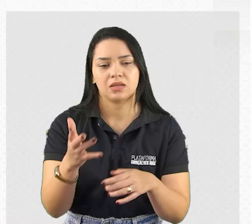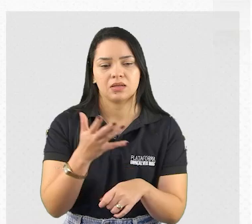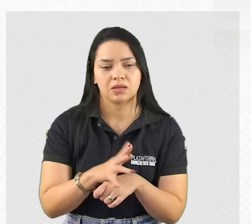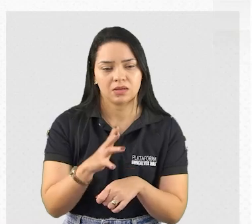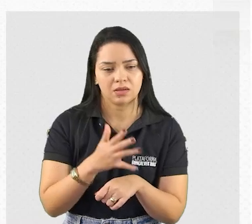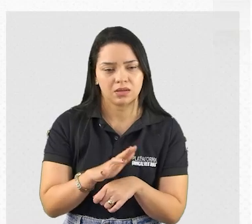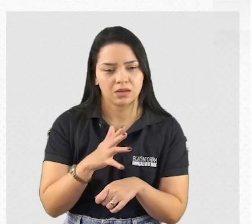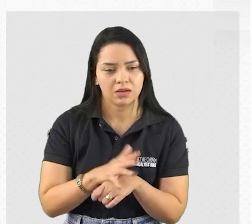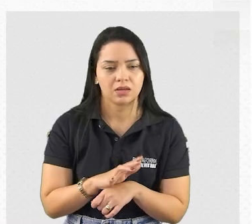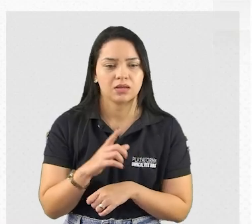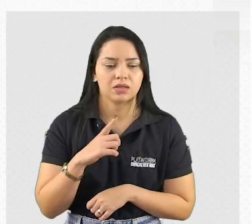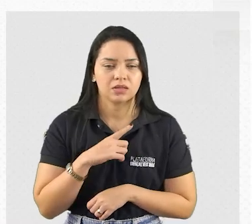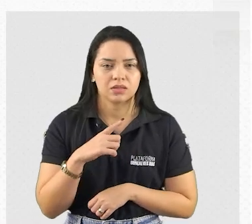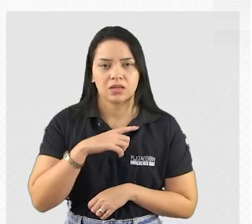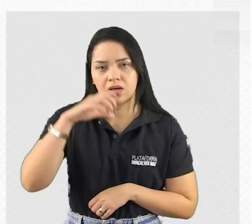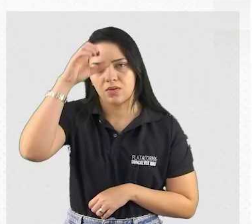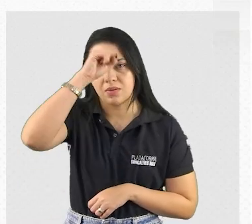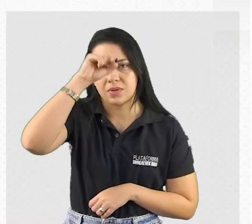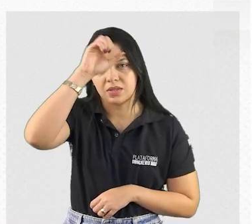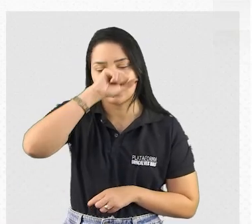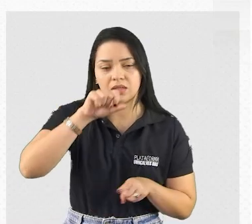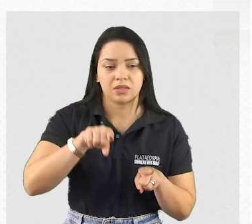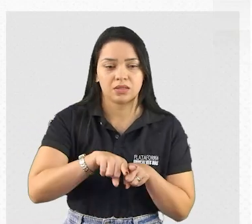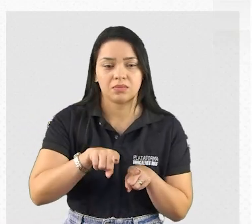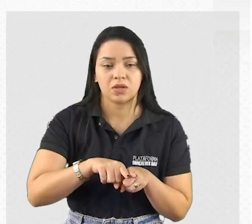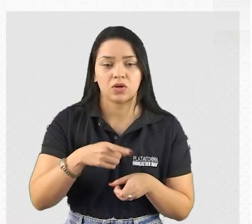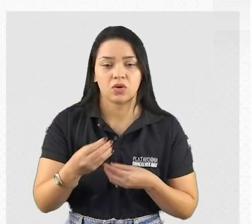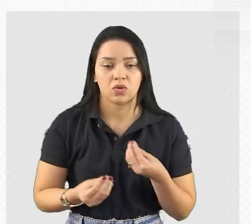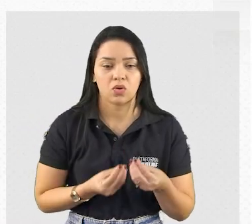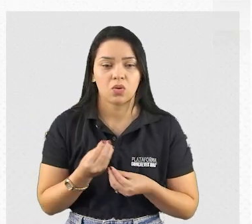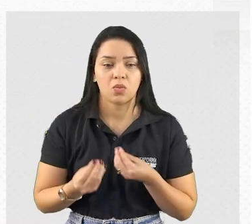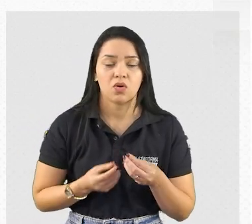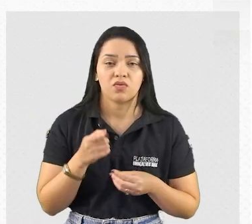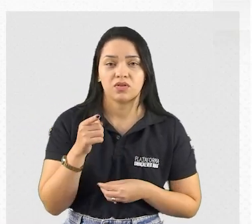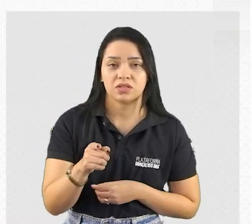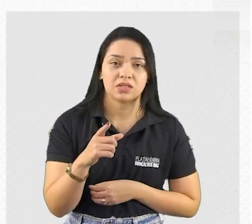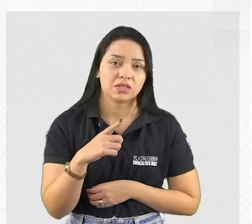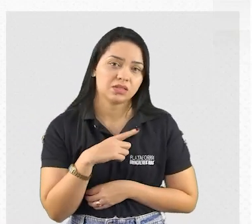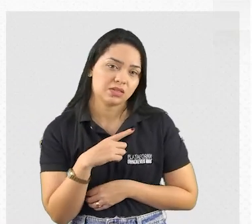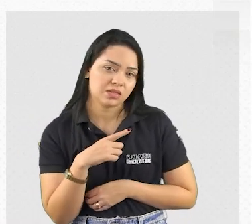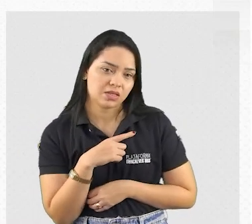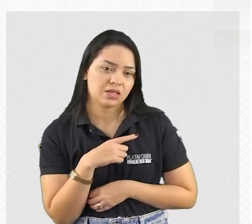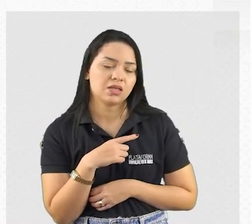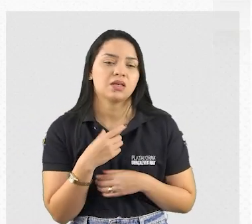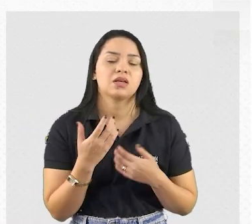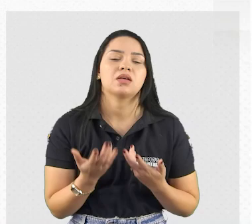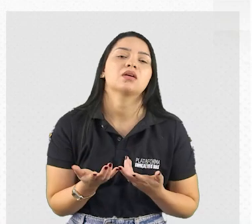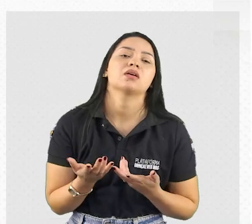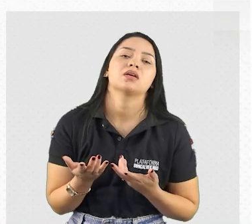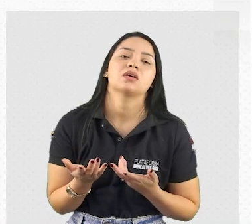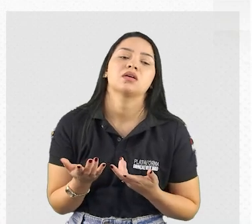que te conduzem ao aprender e como que você tem aí monitorado